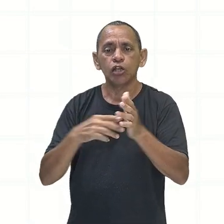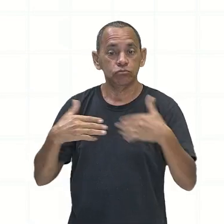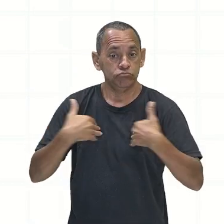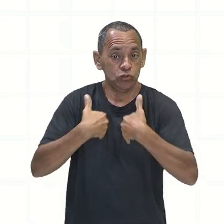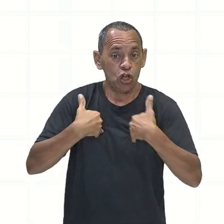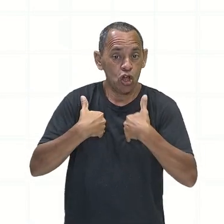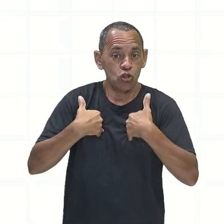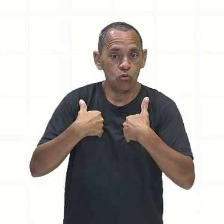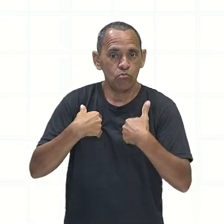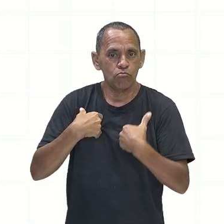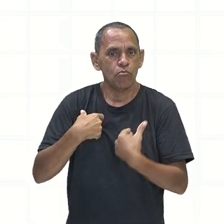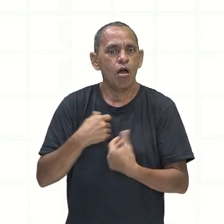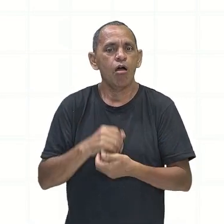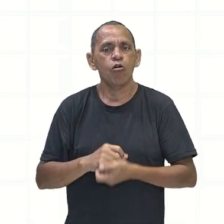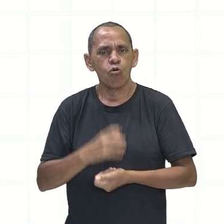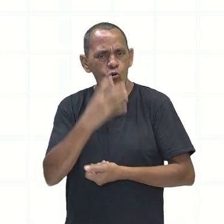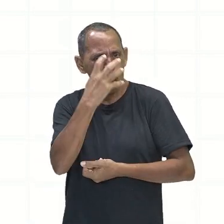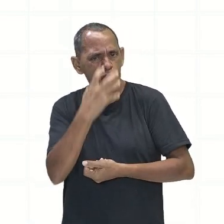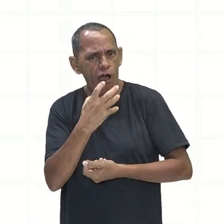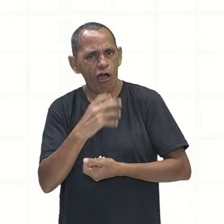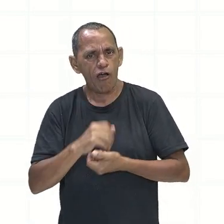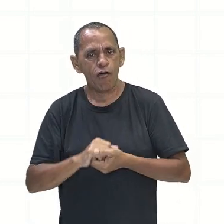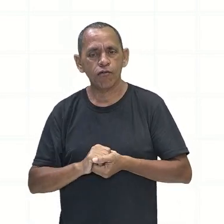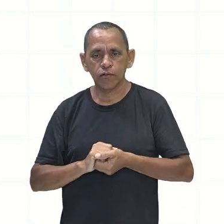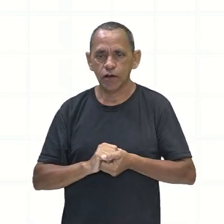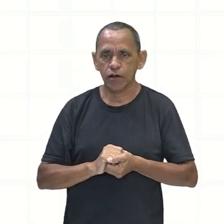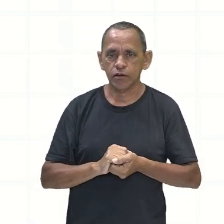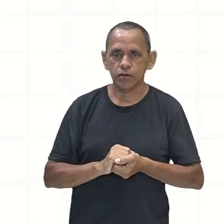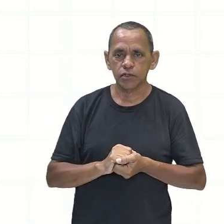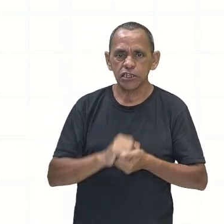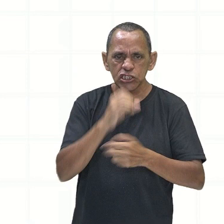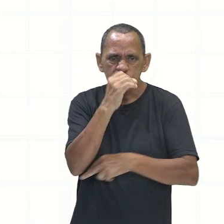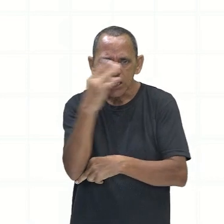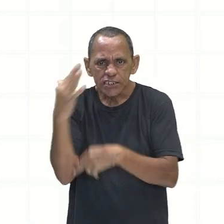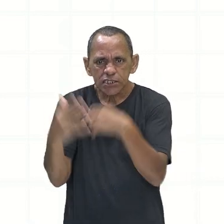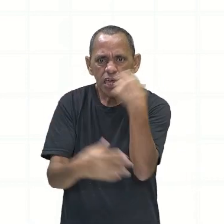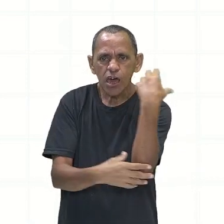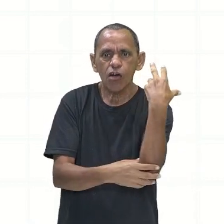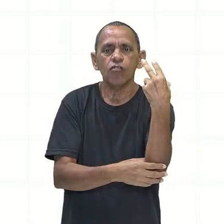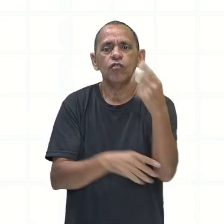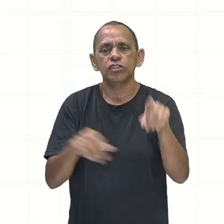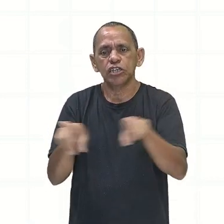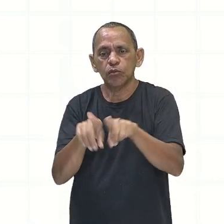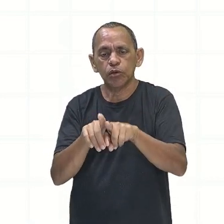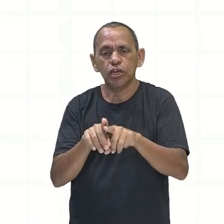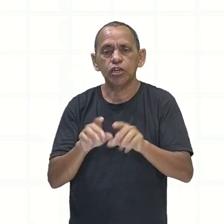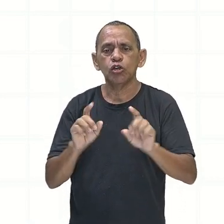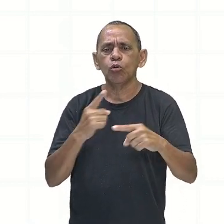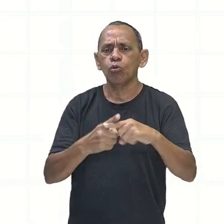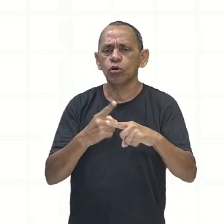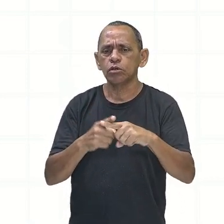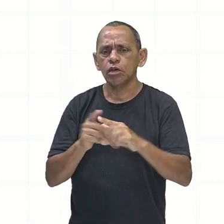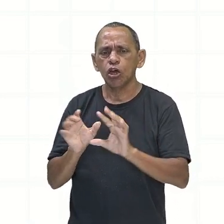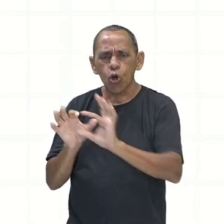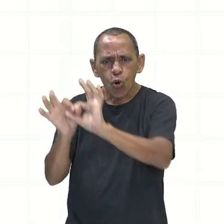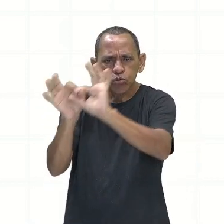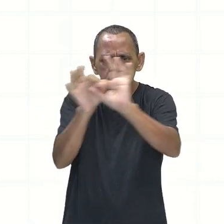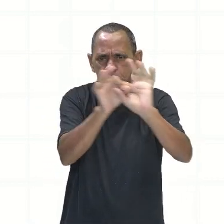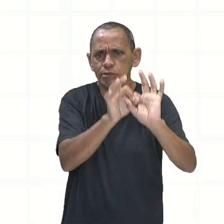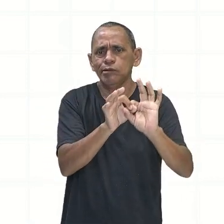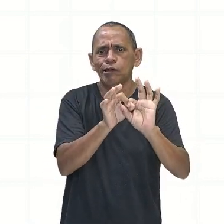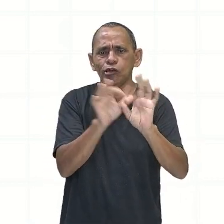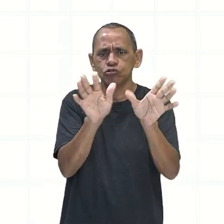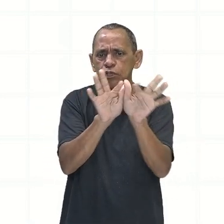Por quê? Porque o contexto da frase, do texto aqui, ó, está me dizendo, né, que